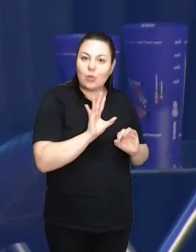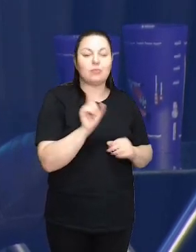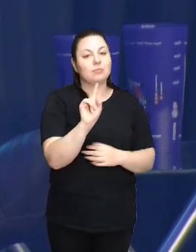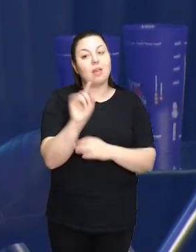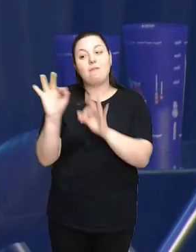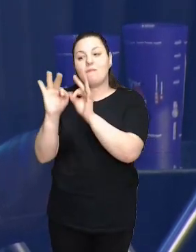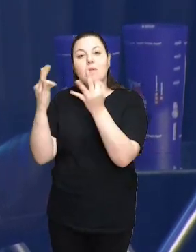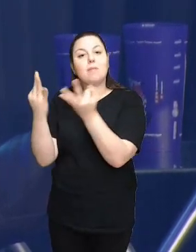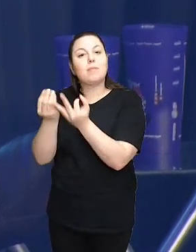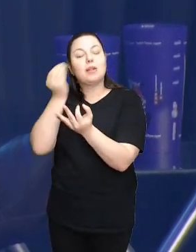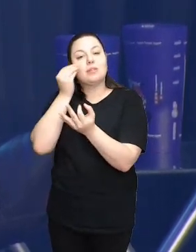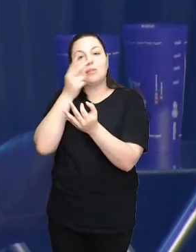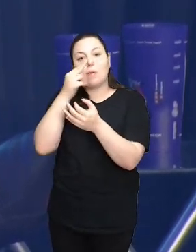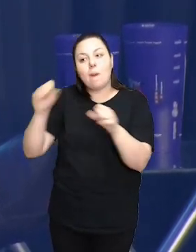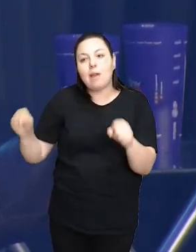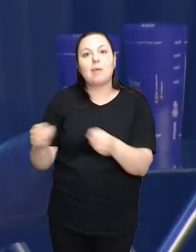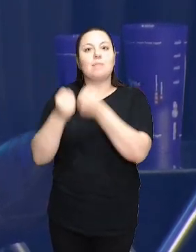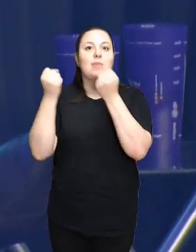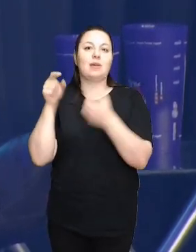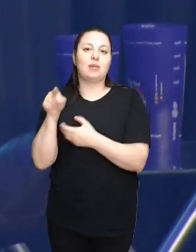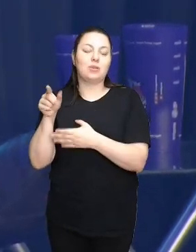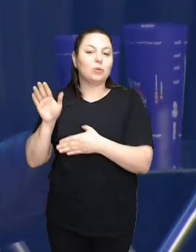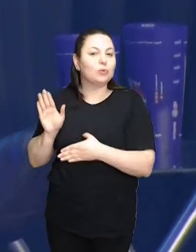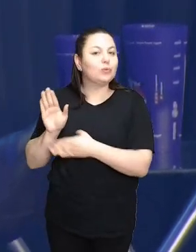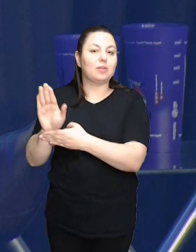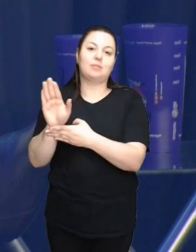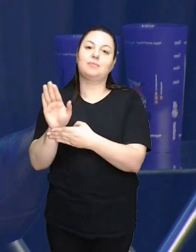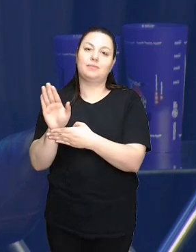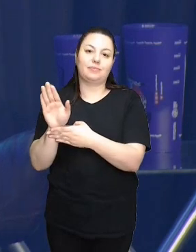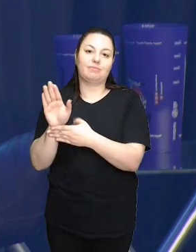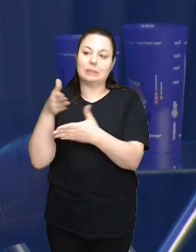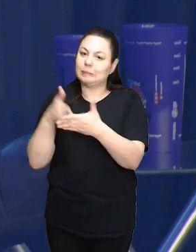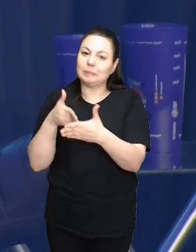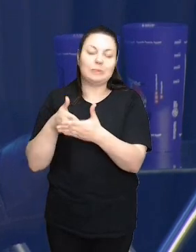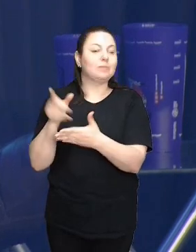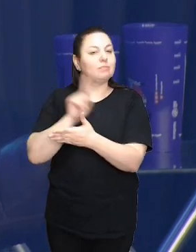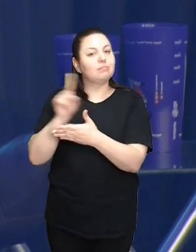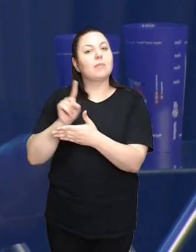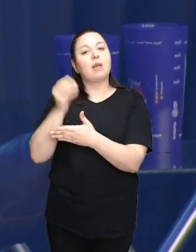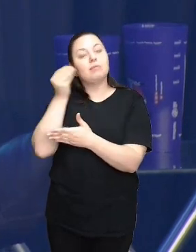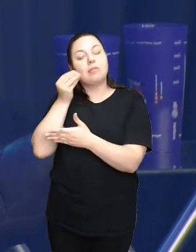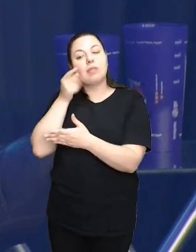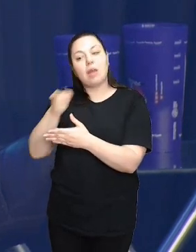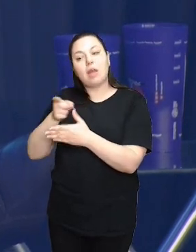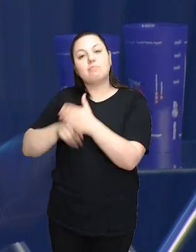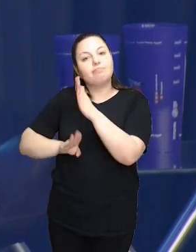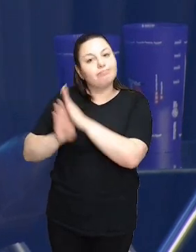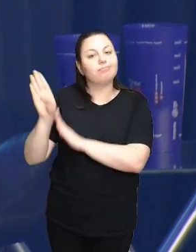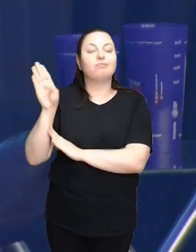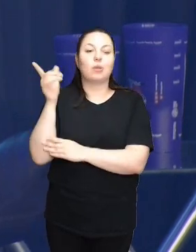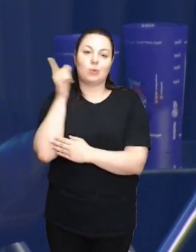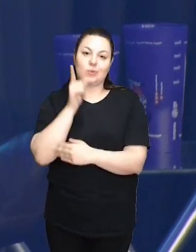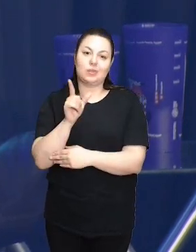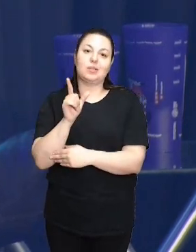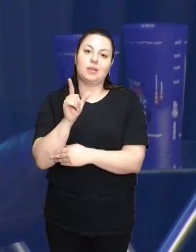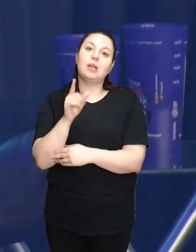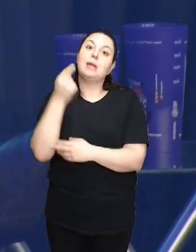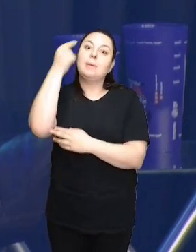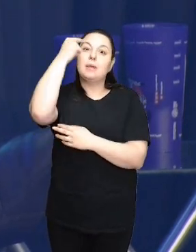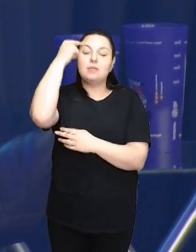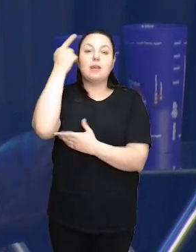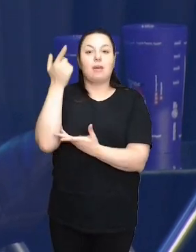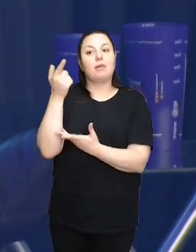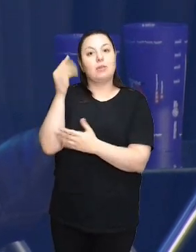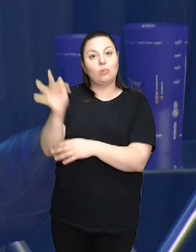a romper essa bolha, a quebrar essas barreiras e fazer com que nós tenhamos futuros adultos conscientes,